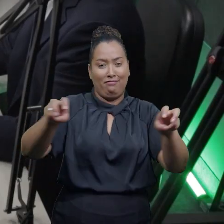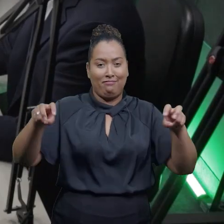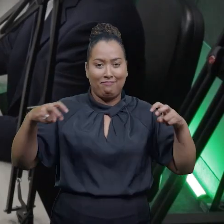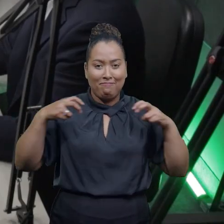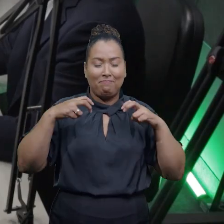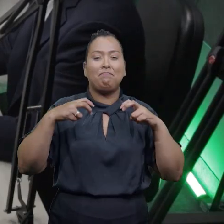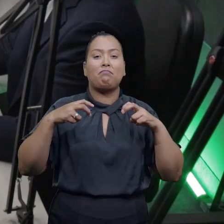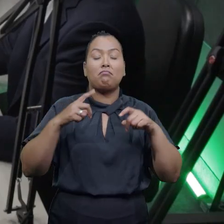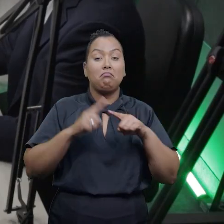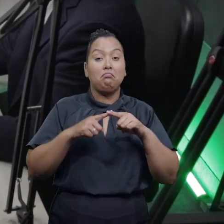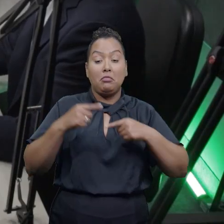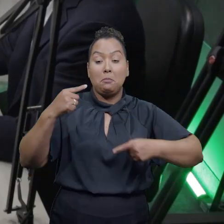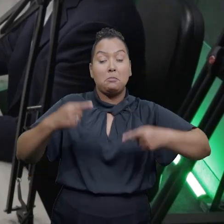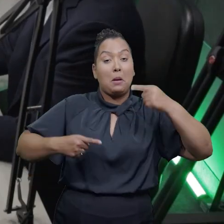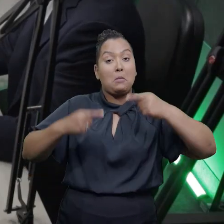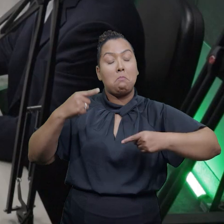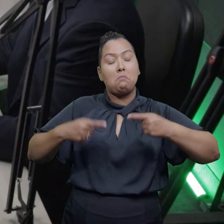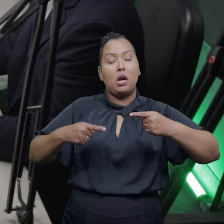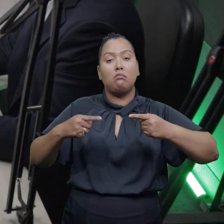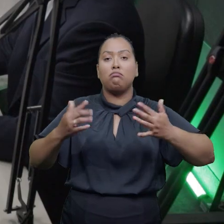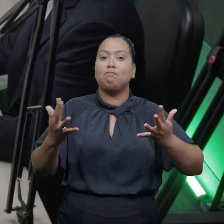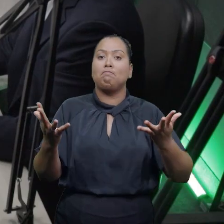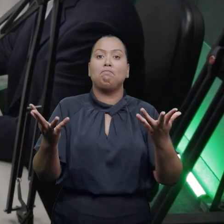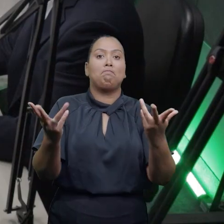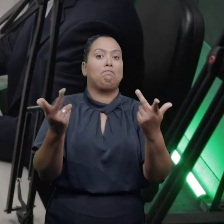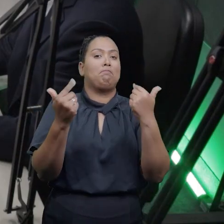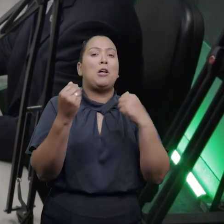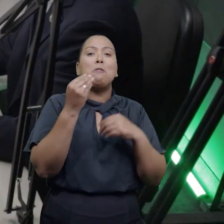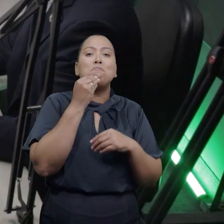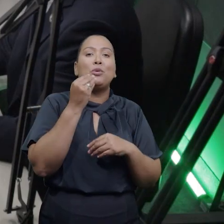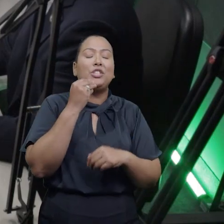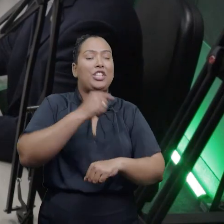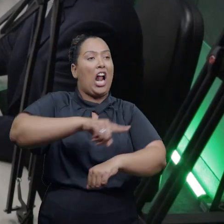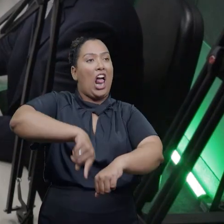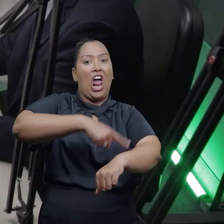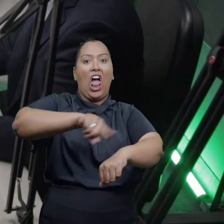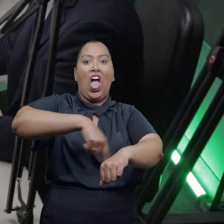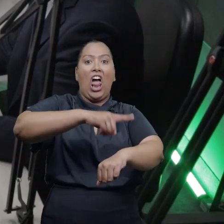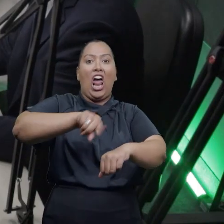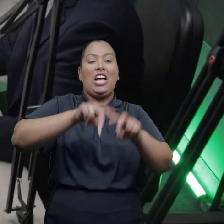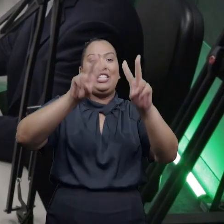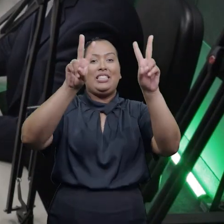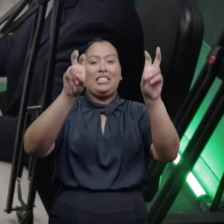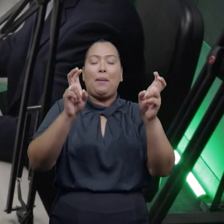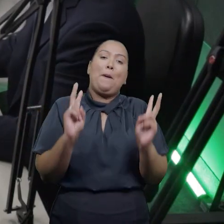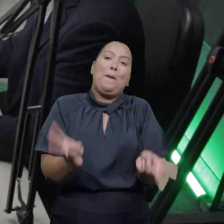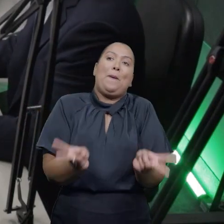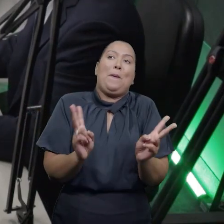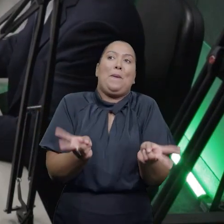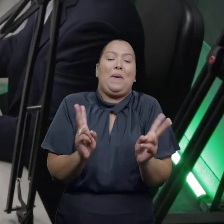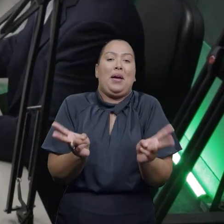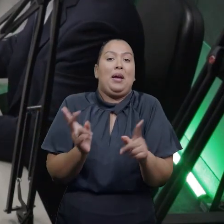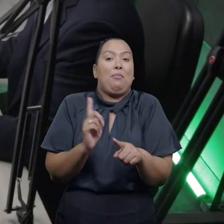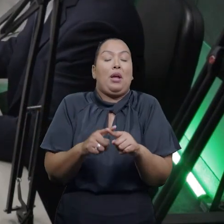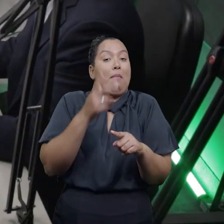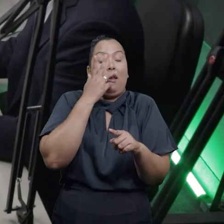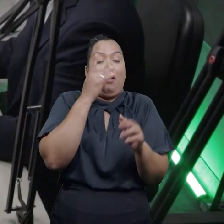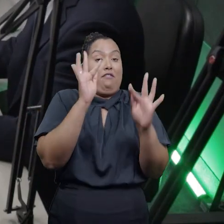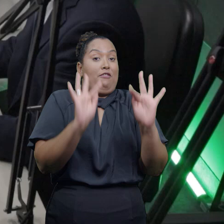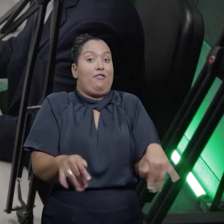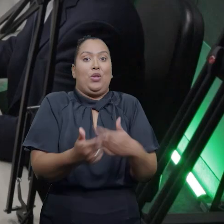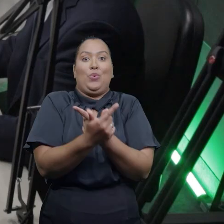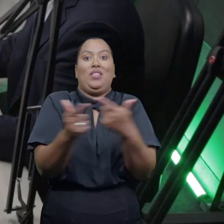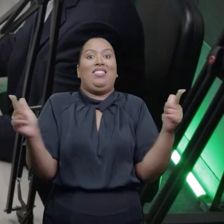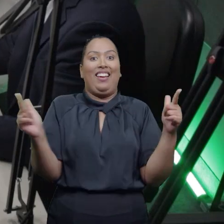vocês aqui, porque foi um debate muito rico, né? A gente poderia passar aqui horas e horas falando sobre esse tema, porque ele não